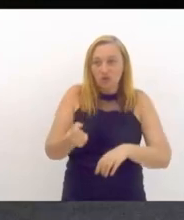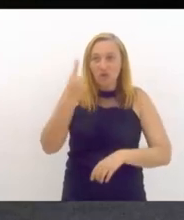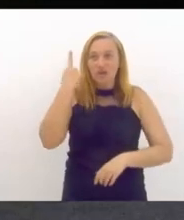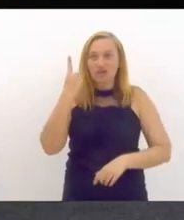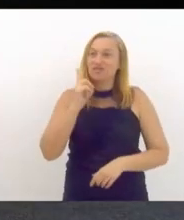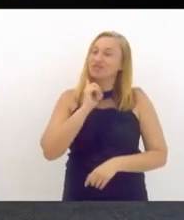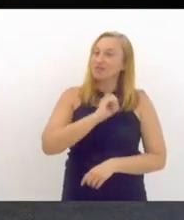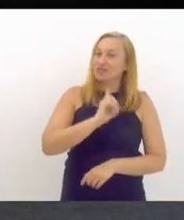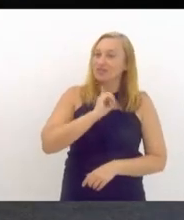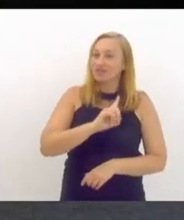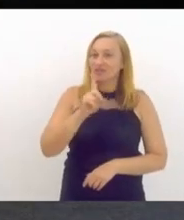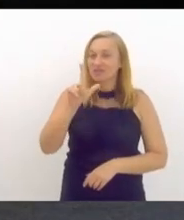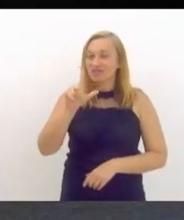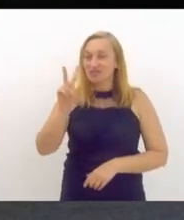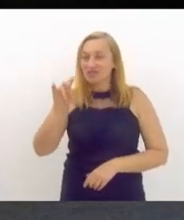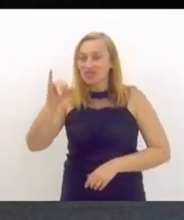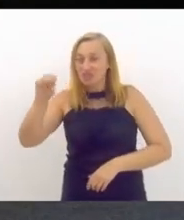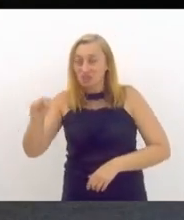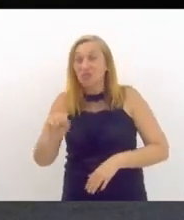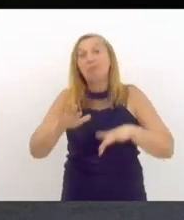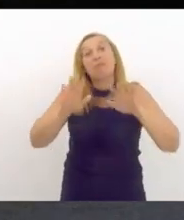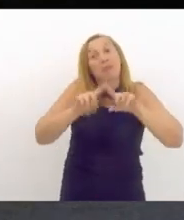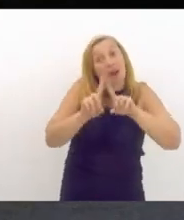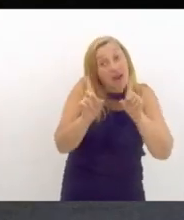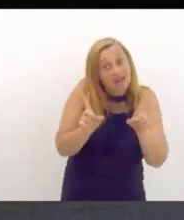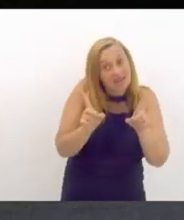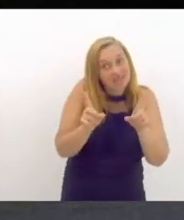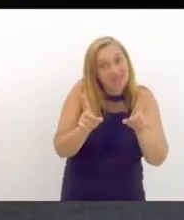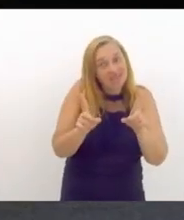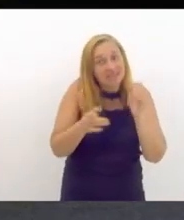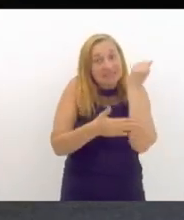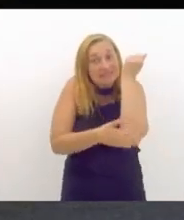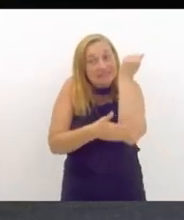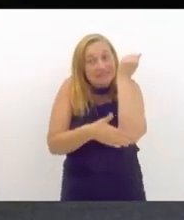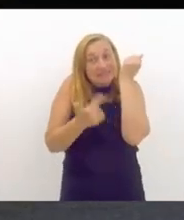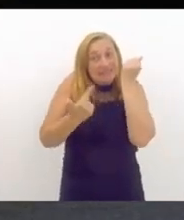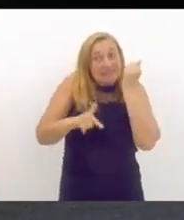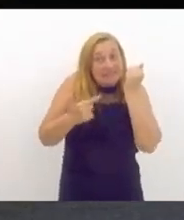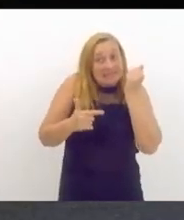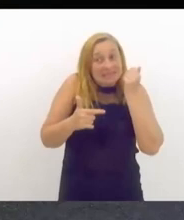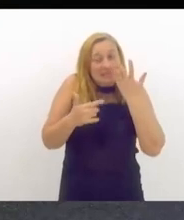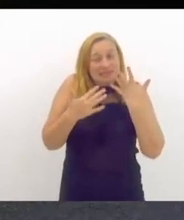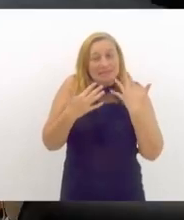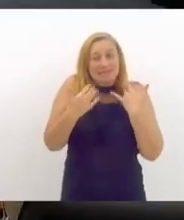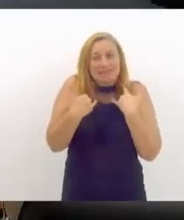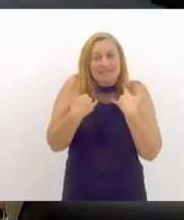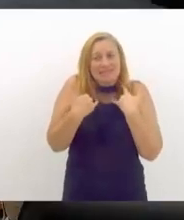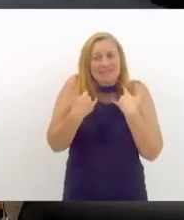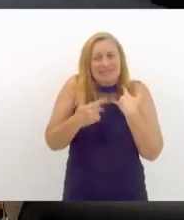ex-flamenguista, o Vinícius Júnior. Mas a dor de cotovelo continua.